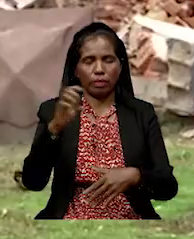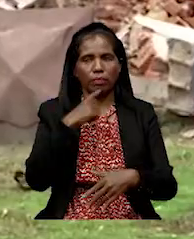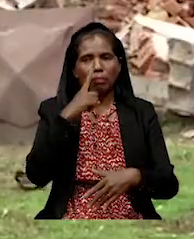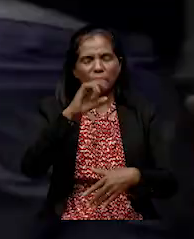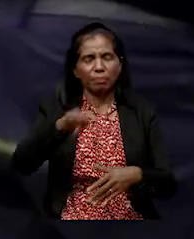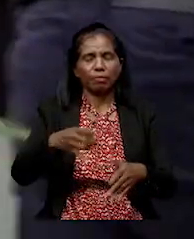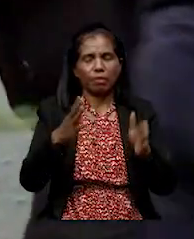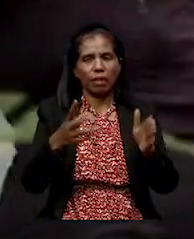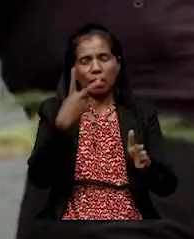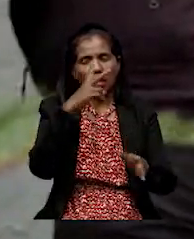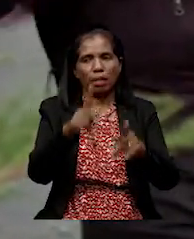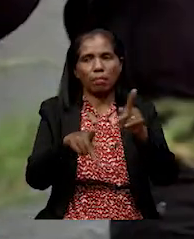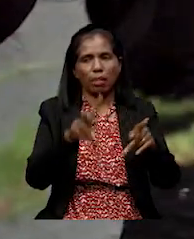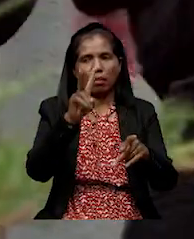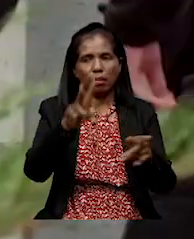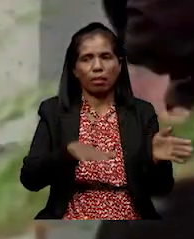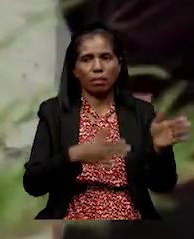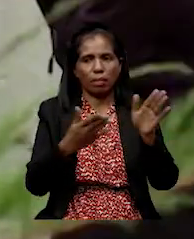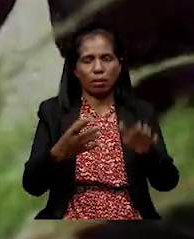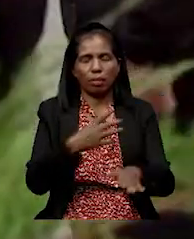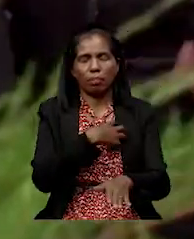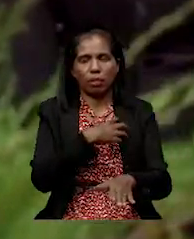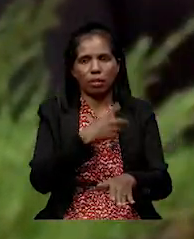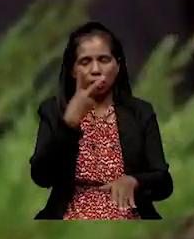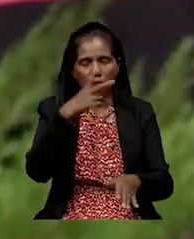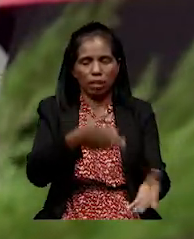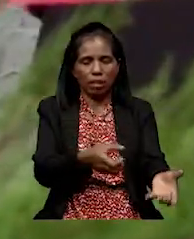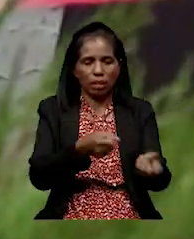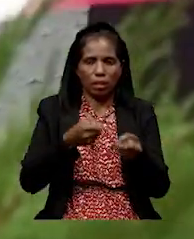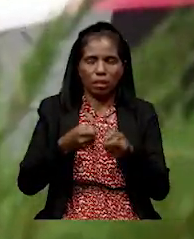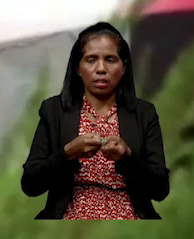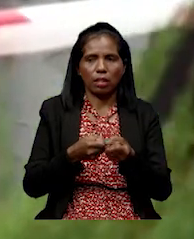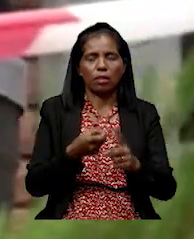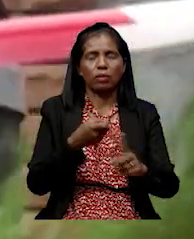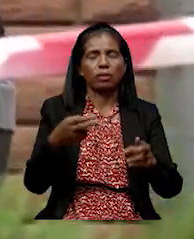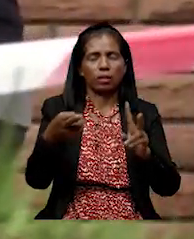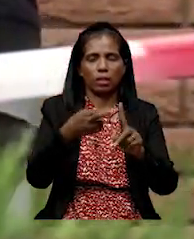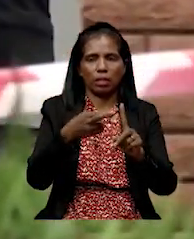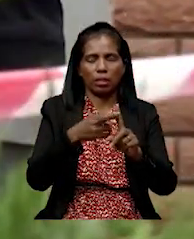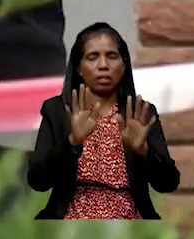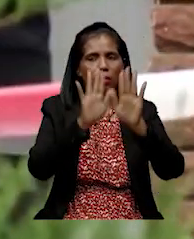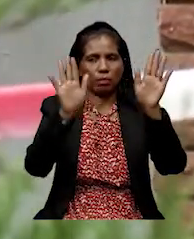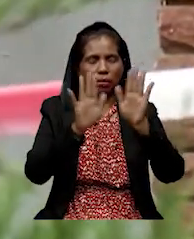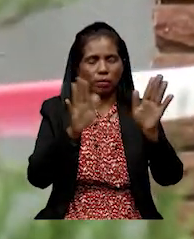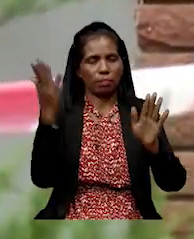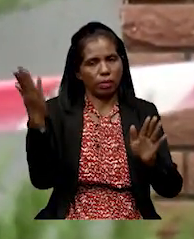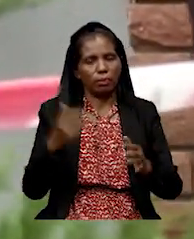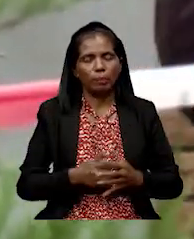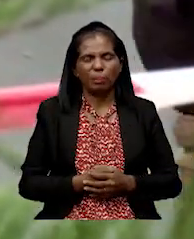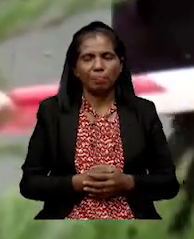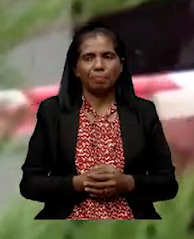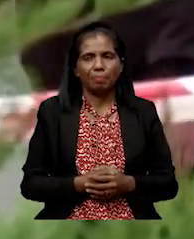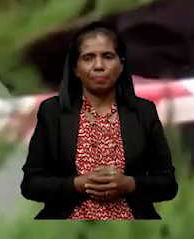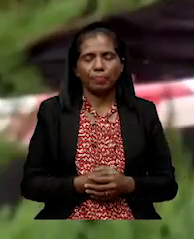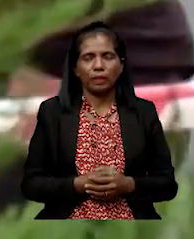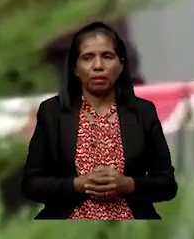Hareona, habitante na ingrua nebe Mate, polícia local Sira Hitsai, Rússia rate laran Iha domingo nem. Oficial